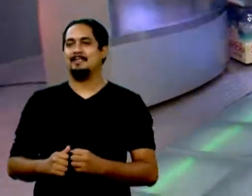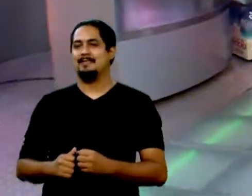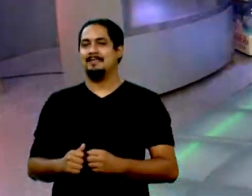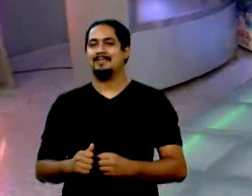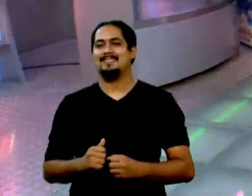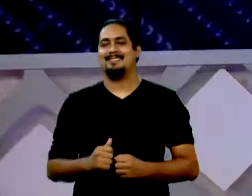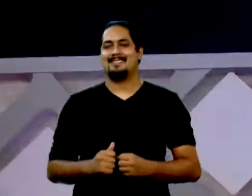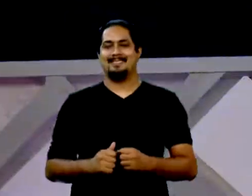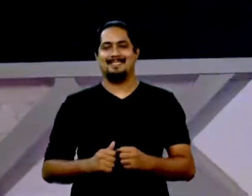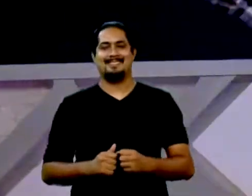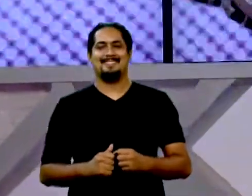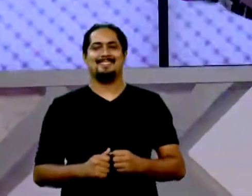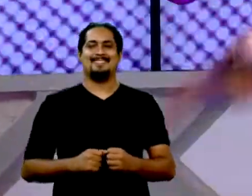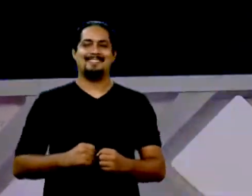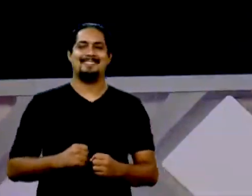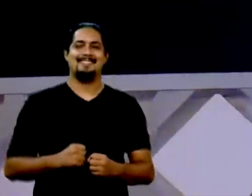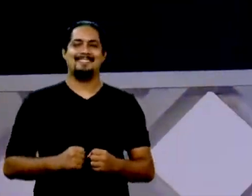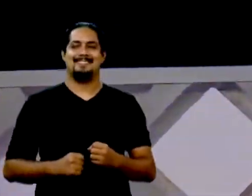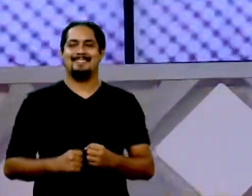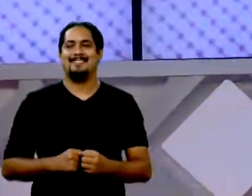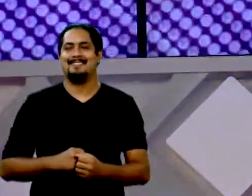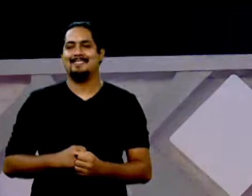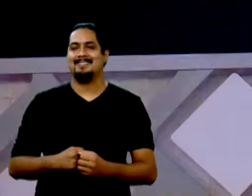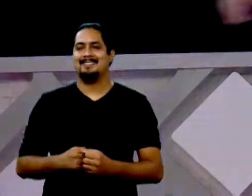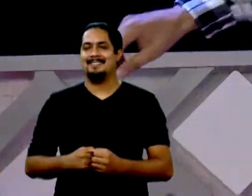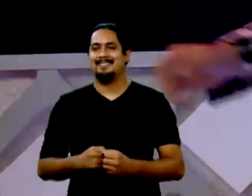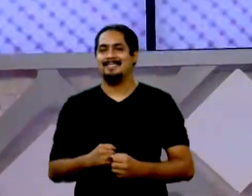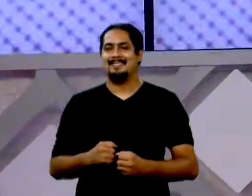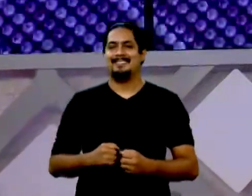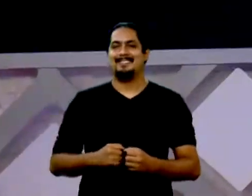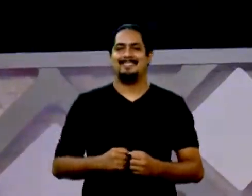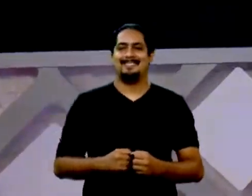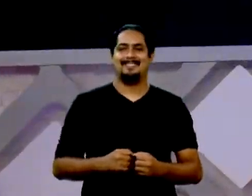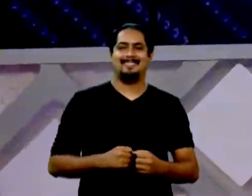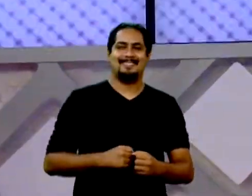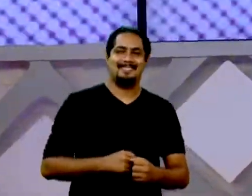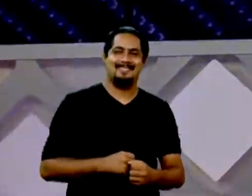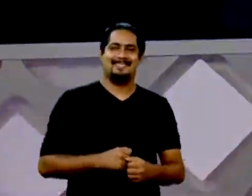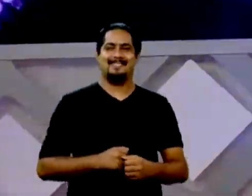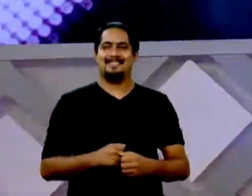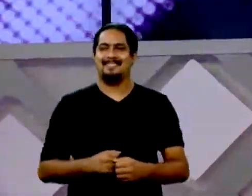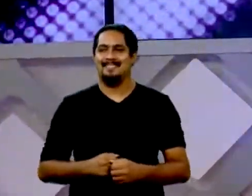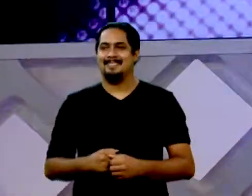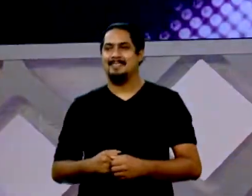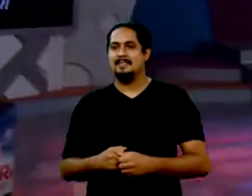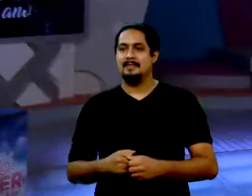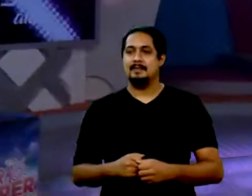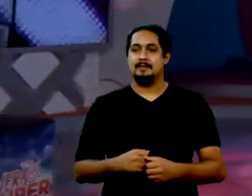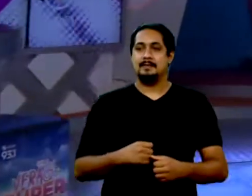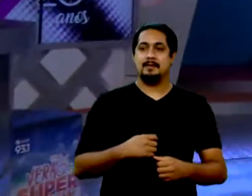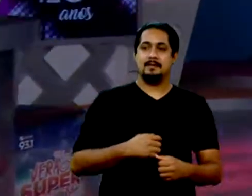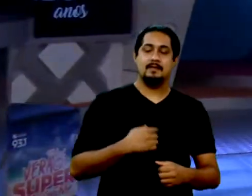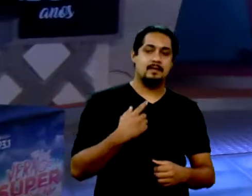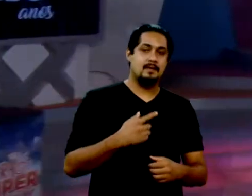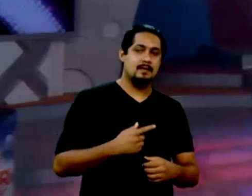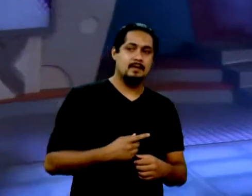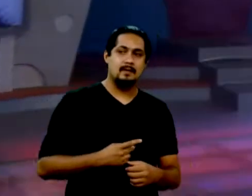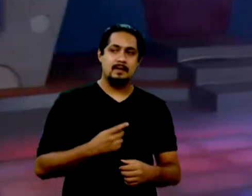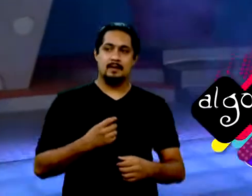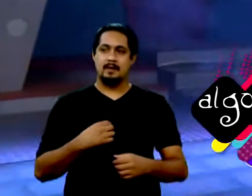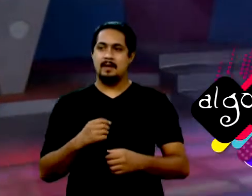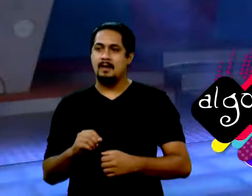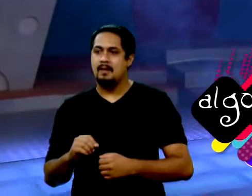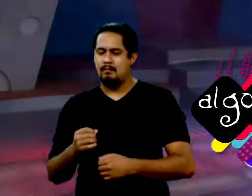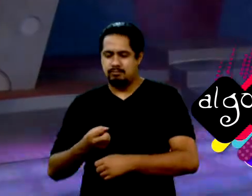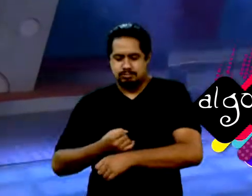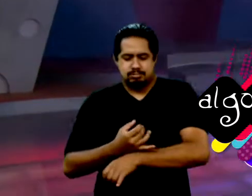Beijei a boca dela e eu fiquei doido. A gata era gostosa, seu corpo quente fez